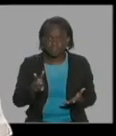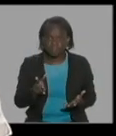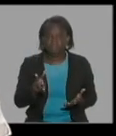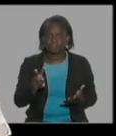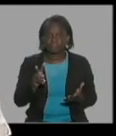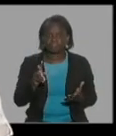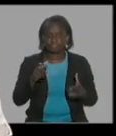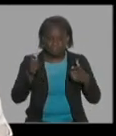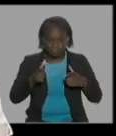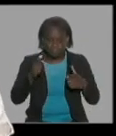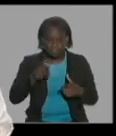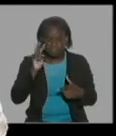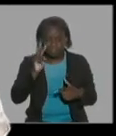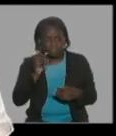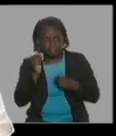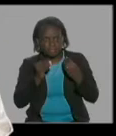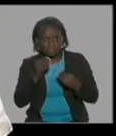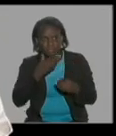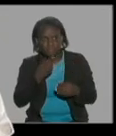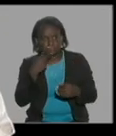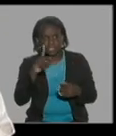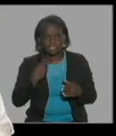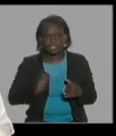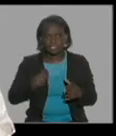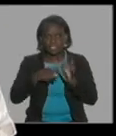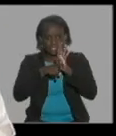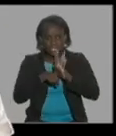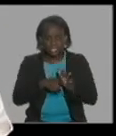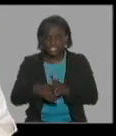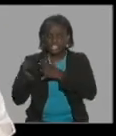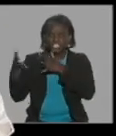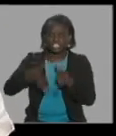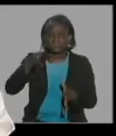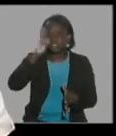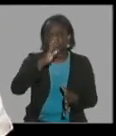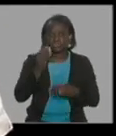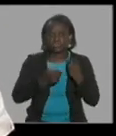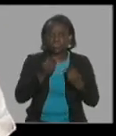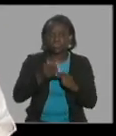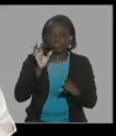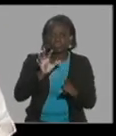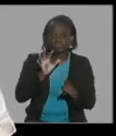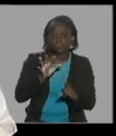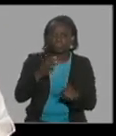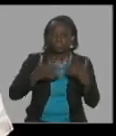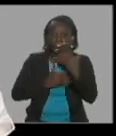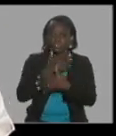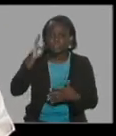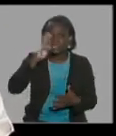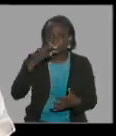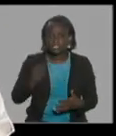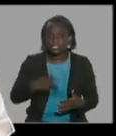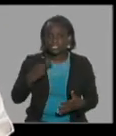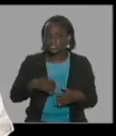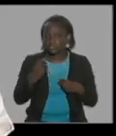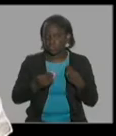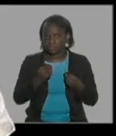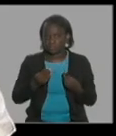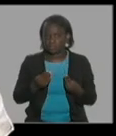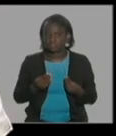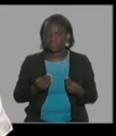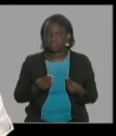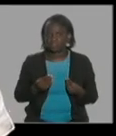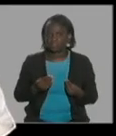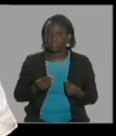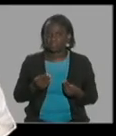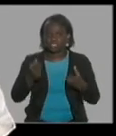um olhar local mesmo, investigar como que isso chega no Brasil, que influência que tem na música brasileira